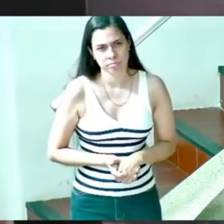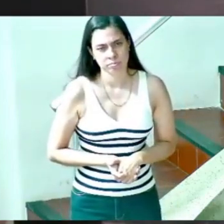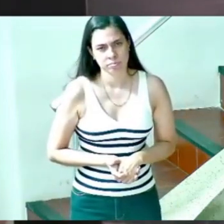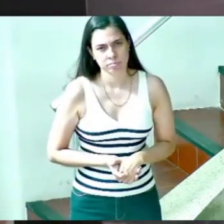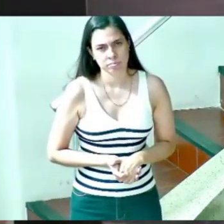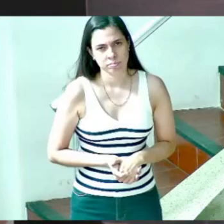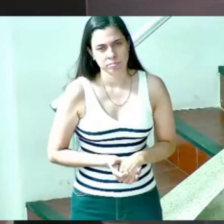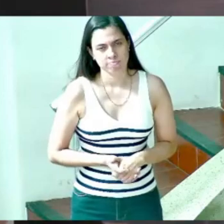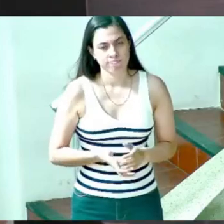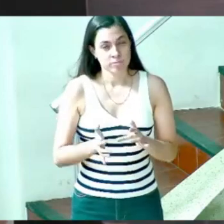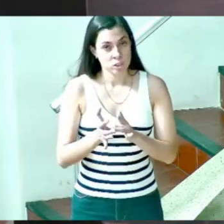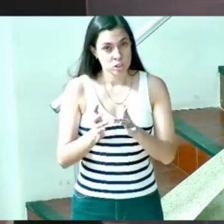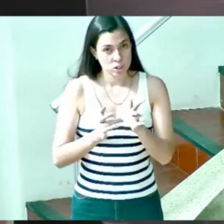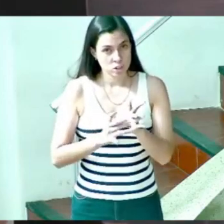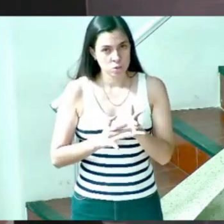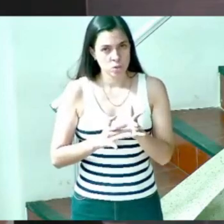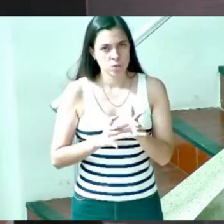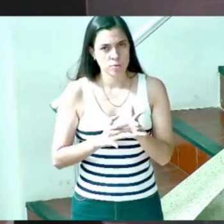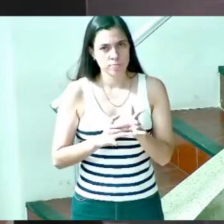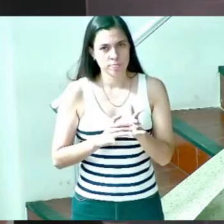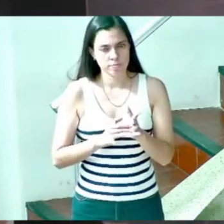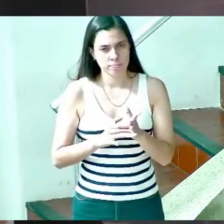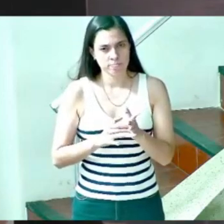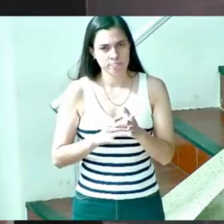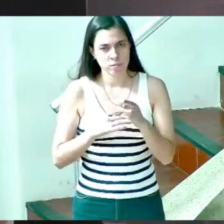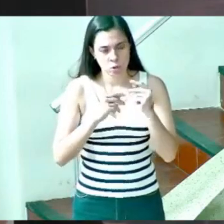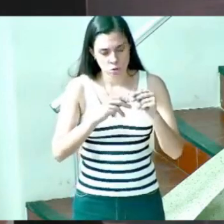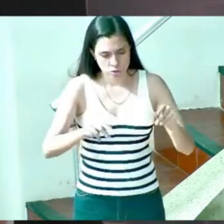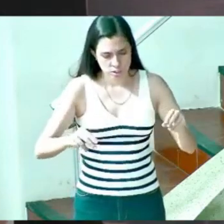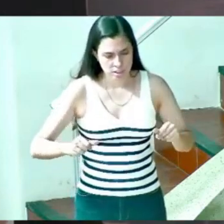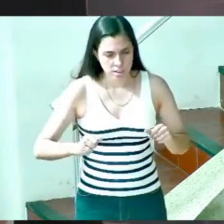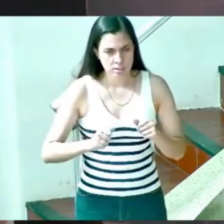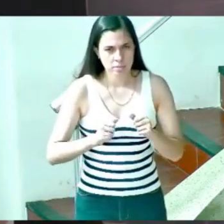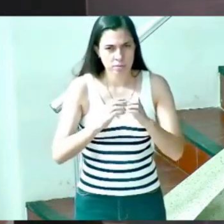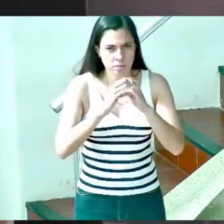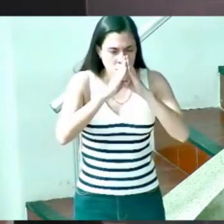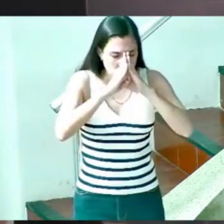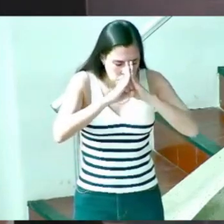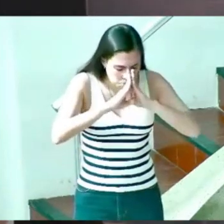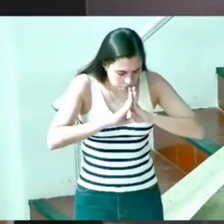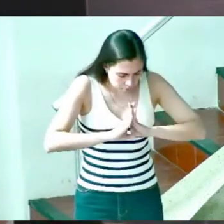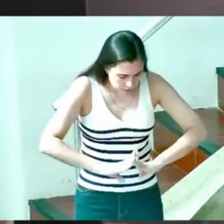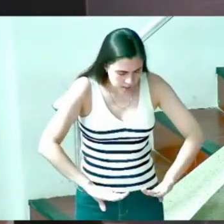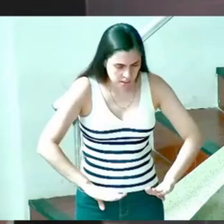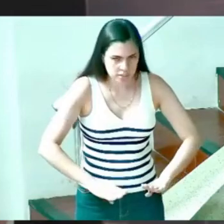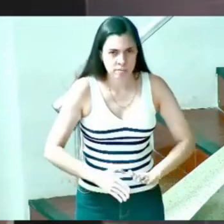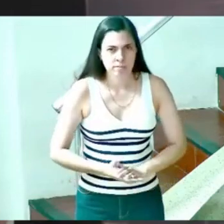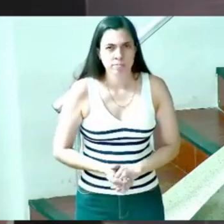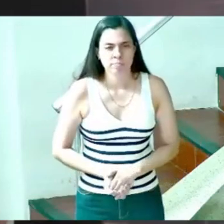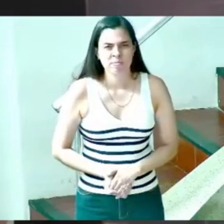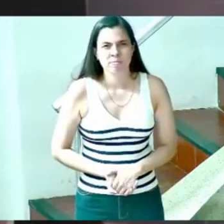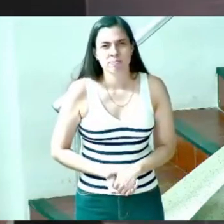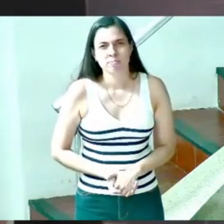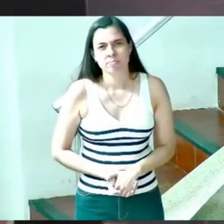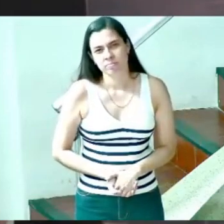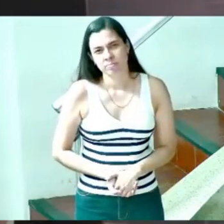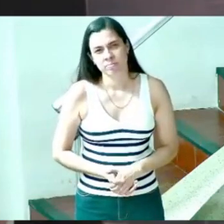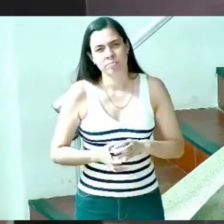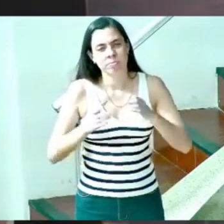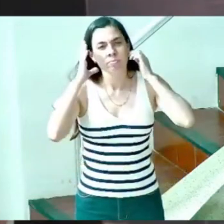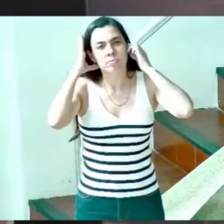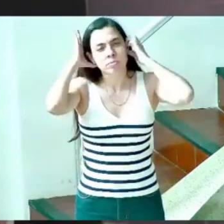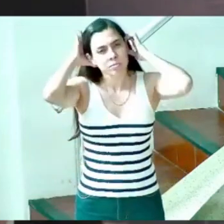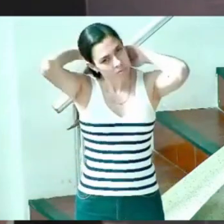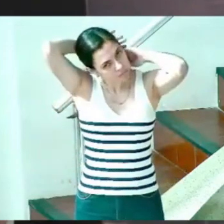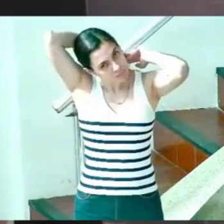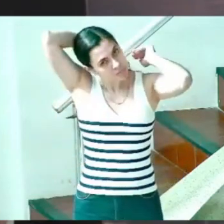ao deserto para lá ser humilhado, para que eles conhecessem aquilo que estava no coração deles e para aprenderem que não só